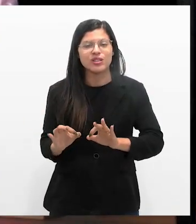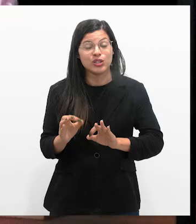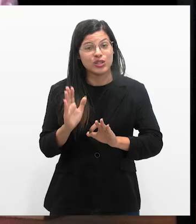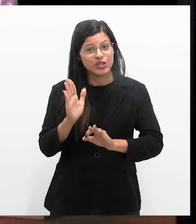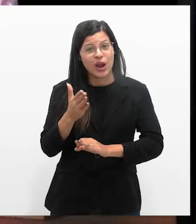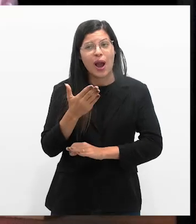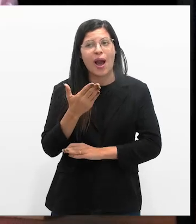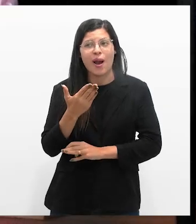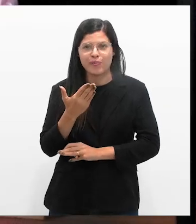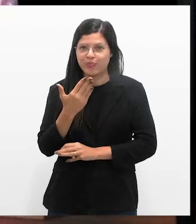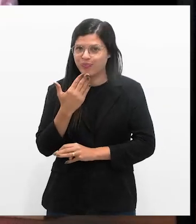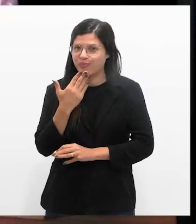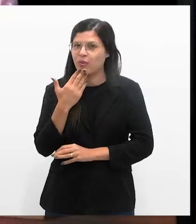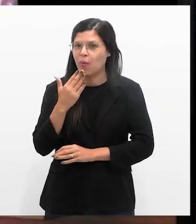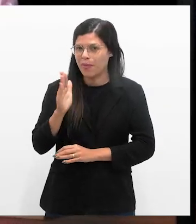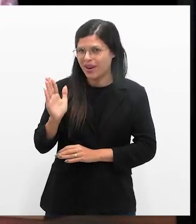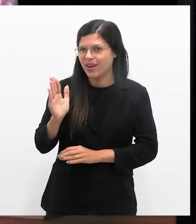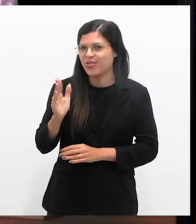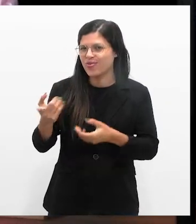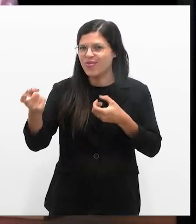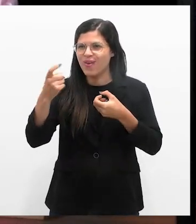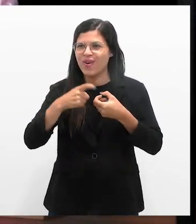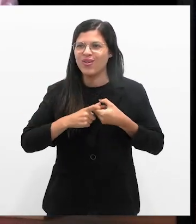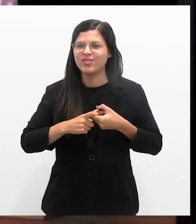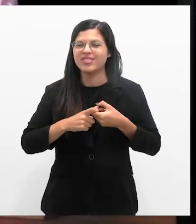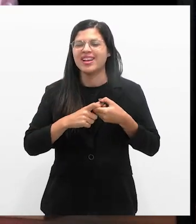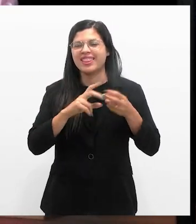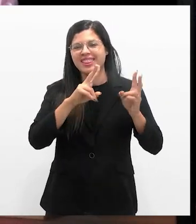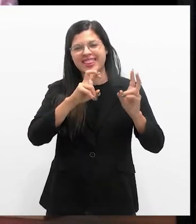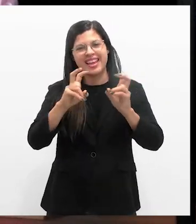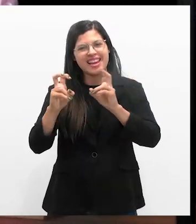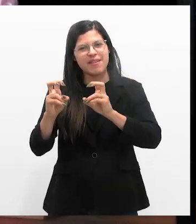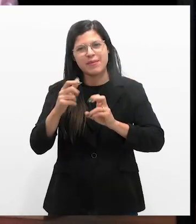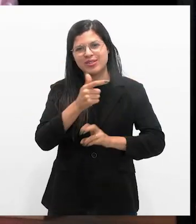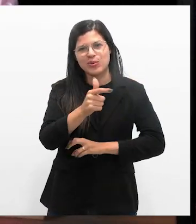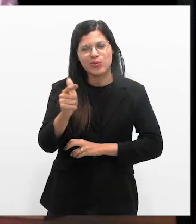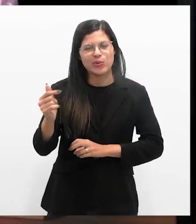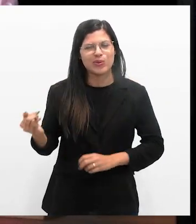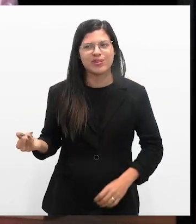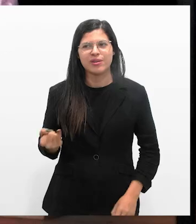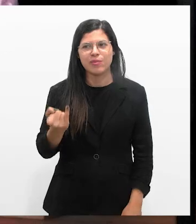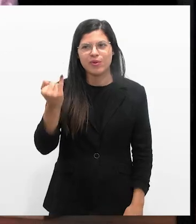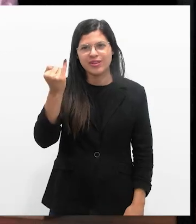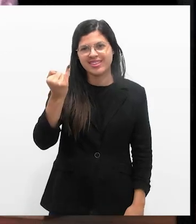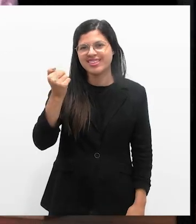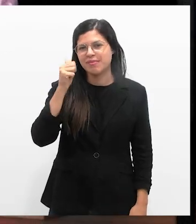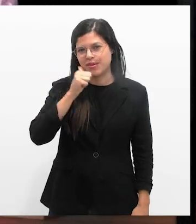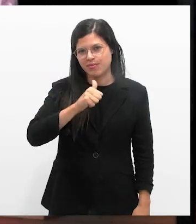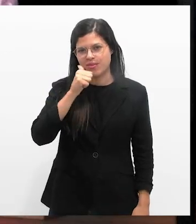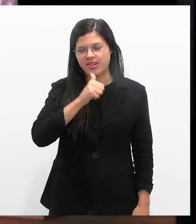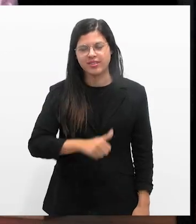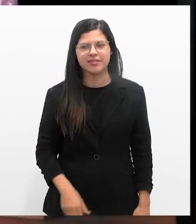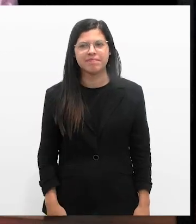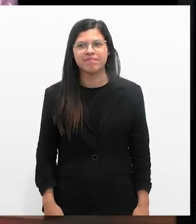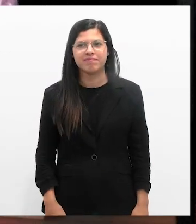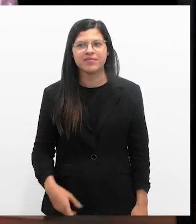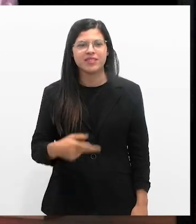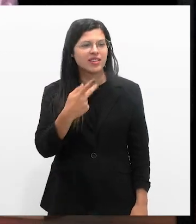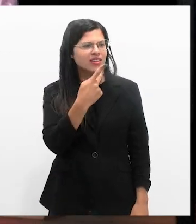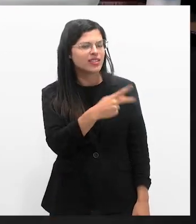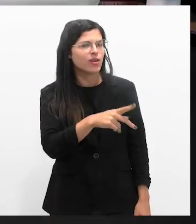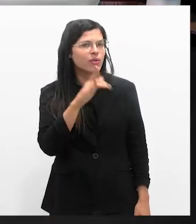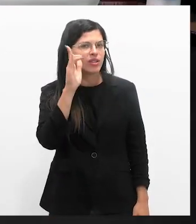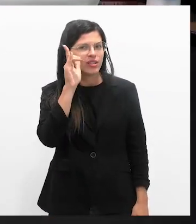e já com a promessa, né, de poder voltar aqui em outros momentos para abordar outros temas importantes para